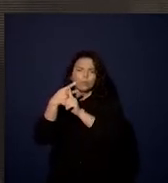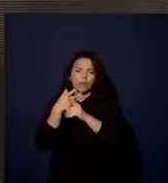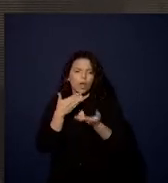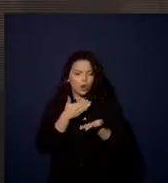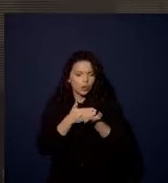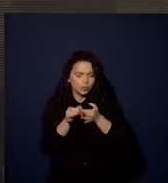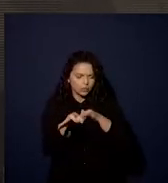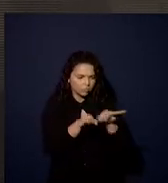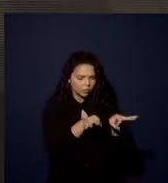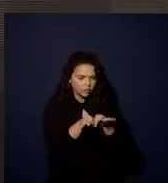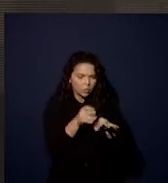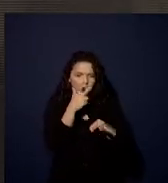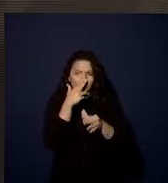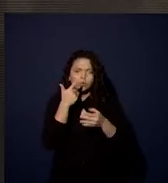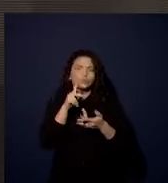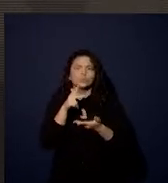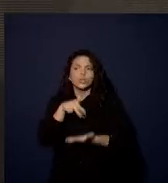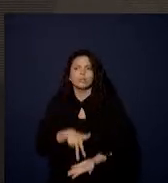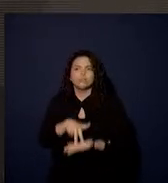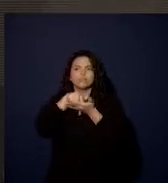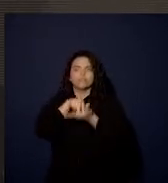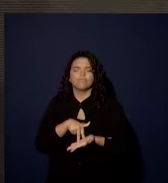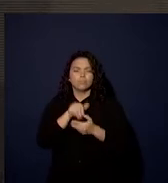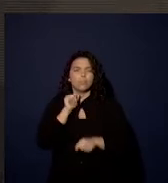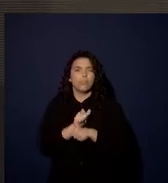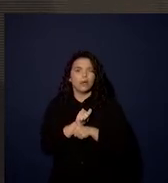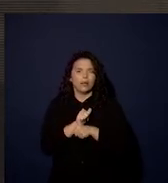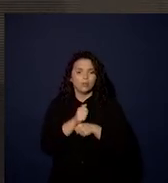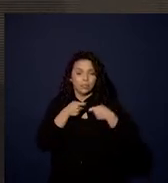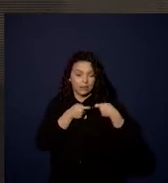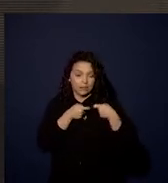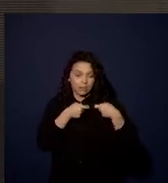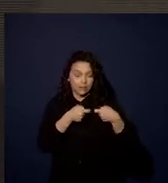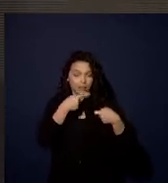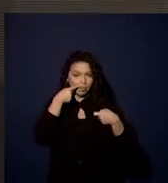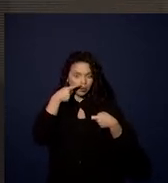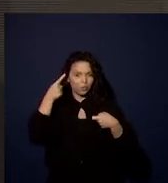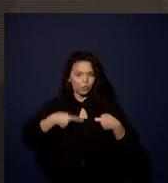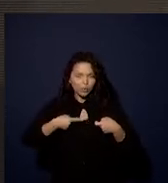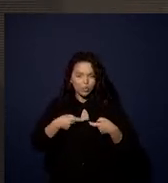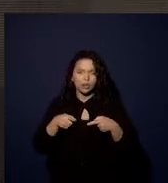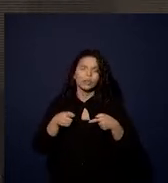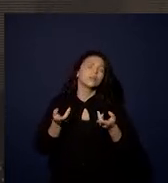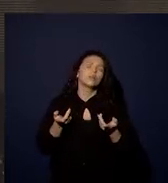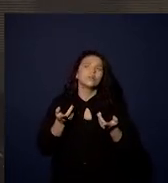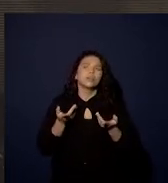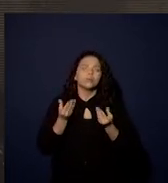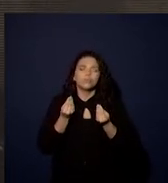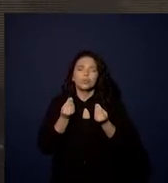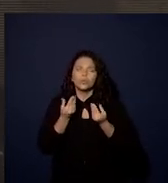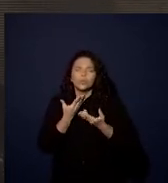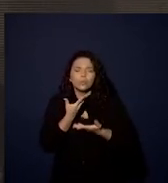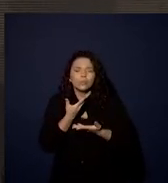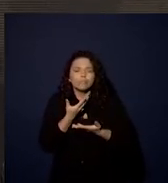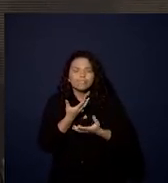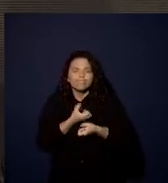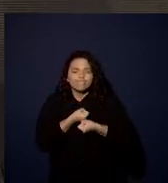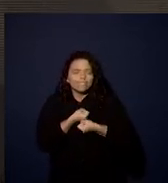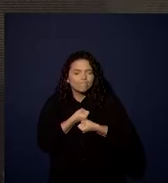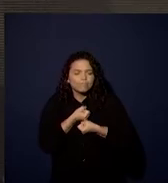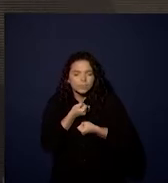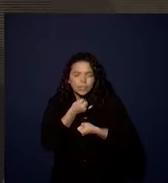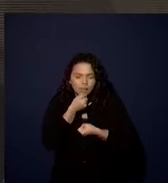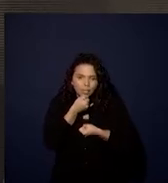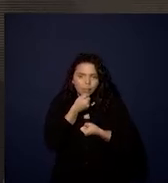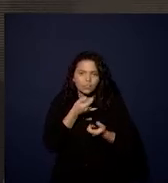pé e eu acho que essas coisas como a guerra que é uma coisa terrível né super triste etc traz